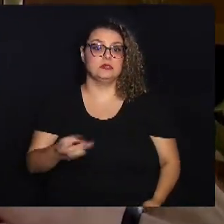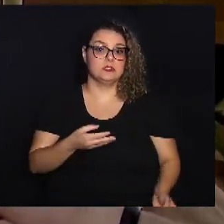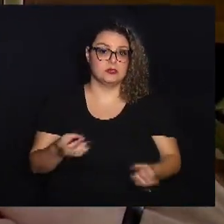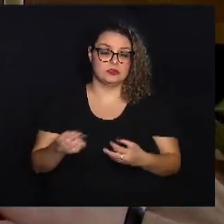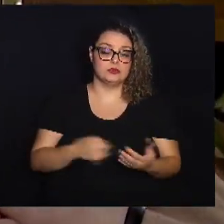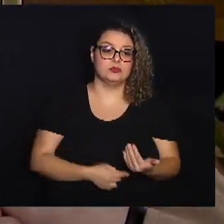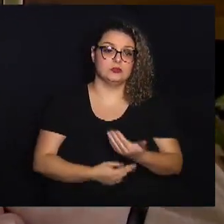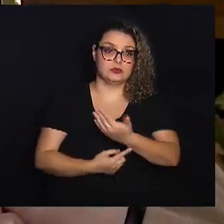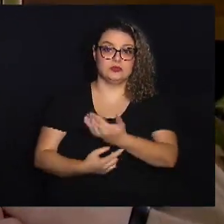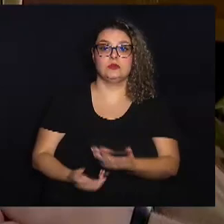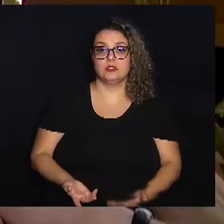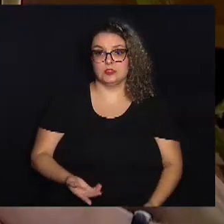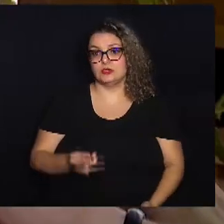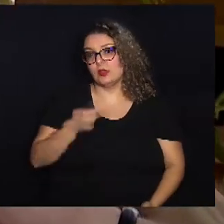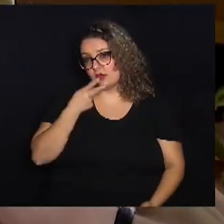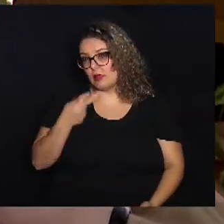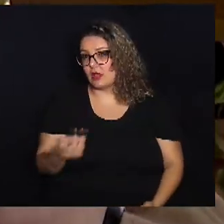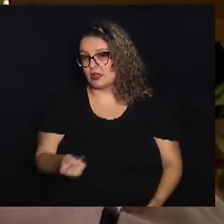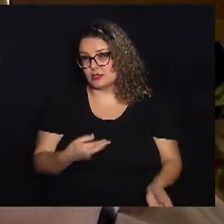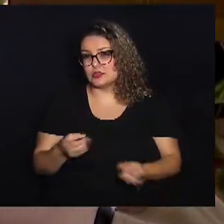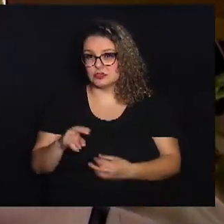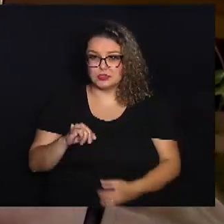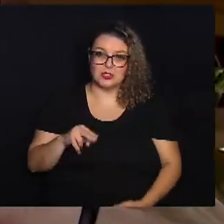de inovação, né? Então,